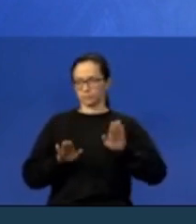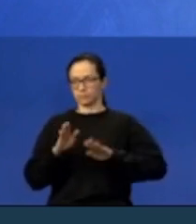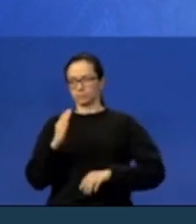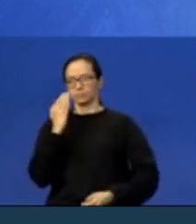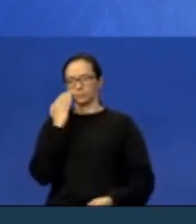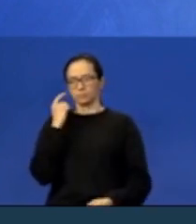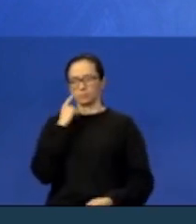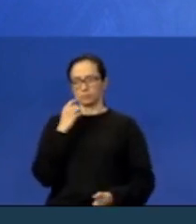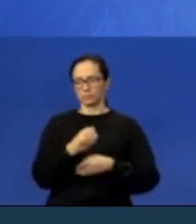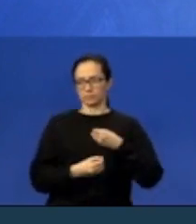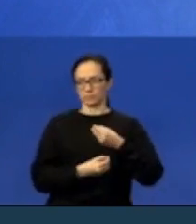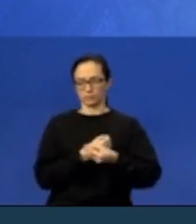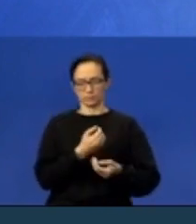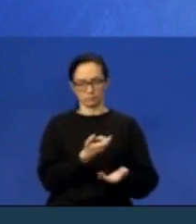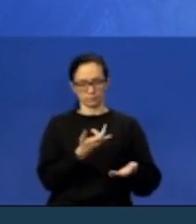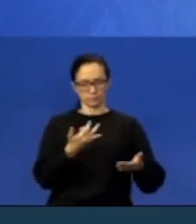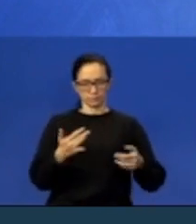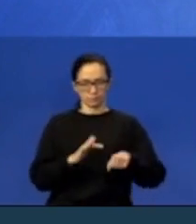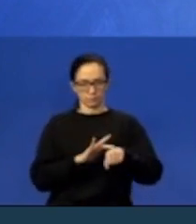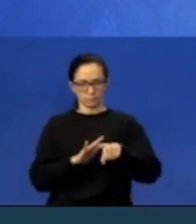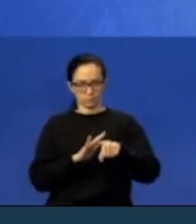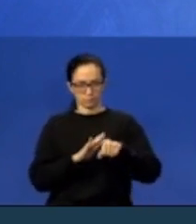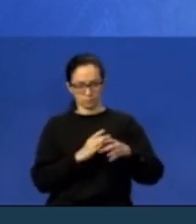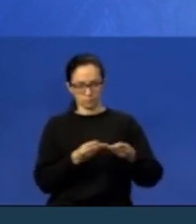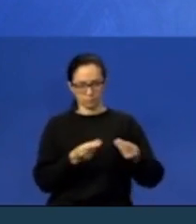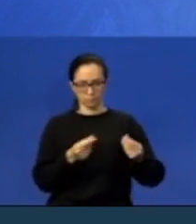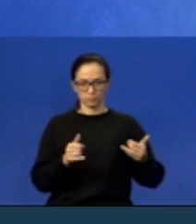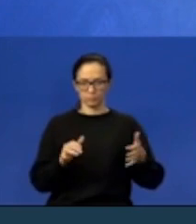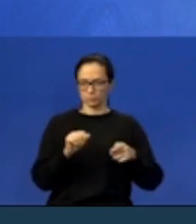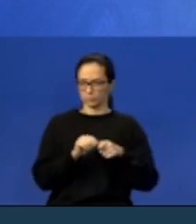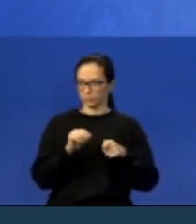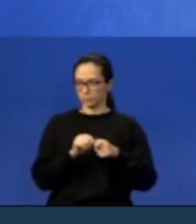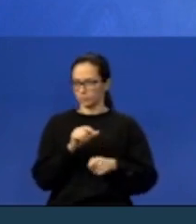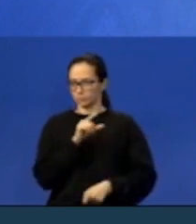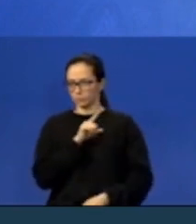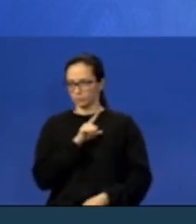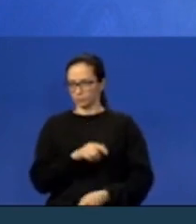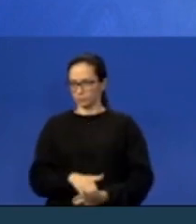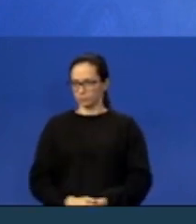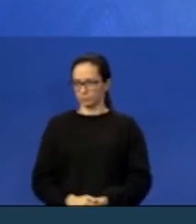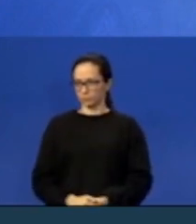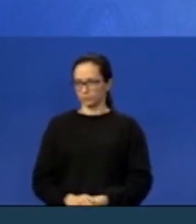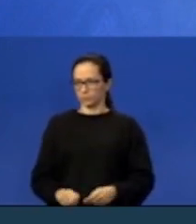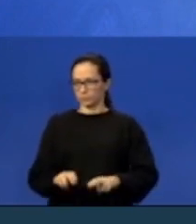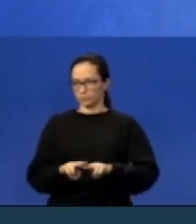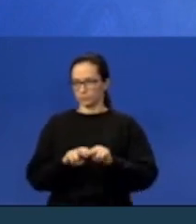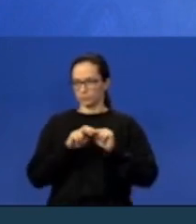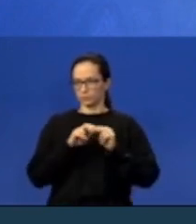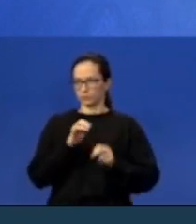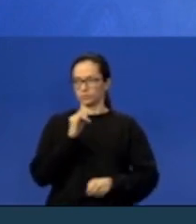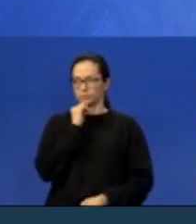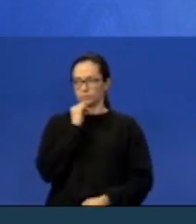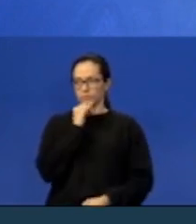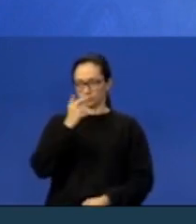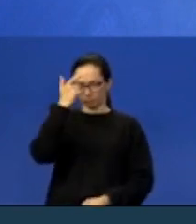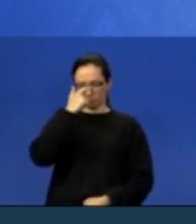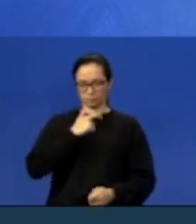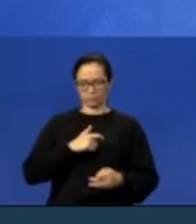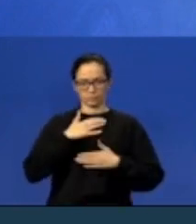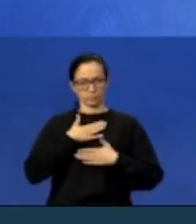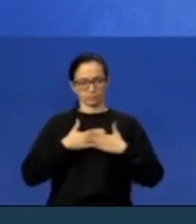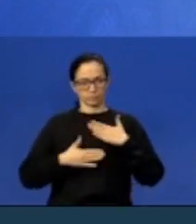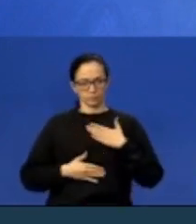da densidade e do tecido biológico que esse tecido biológico ele possui. Portanto, por exemplo, o nosso corpo ele é formado